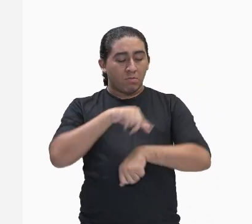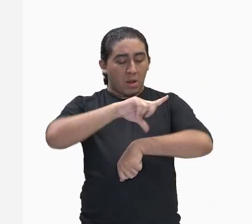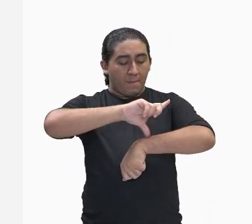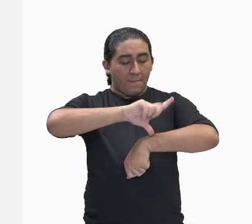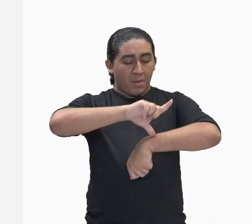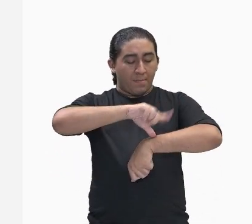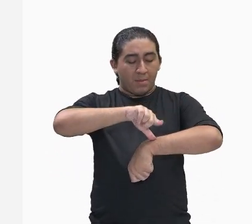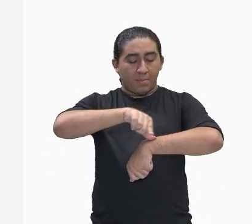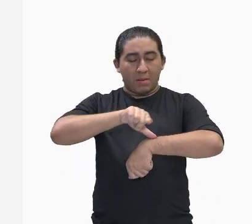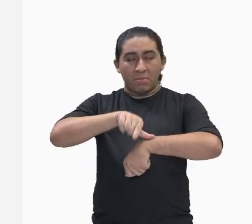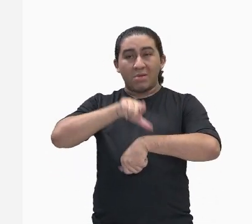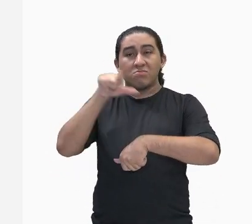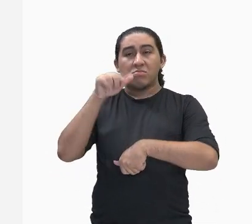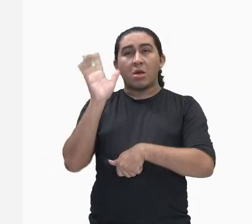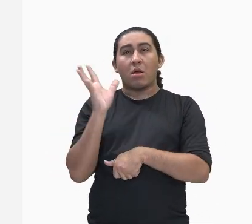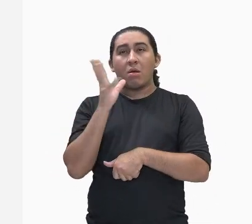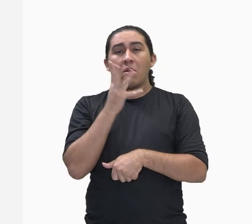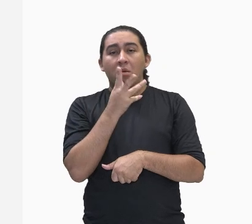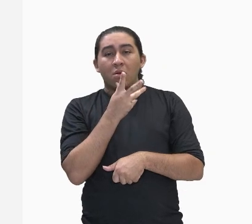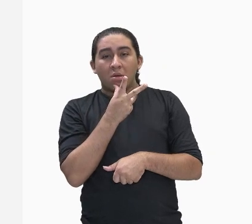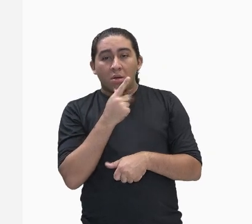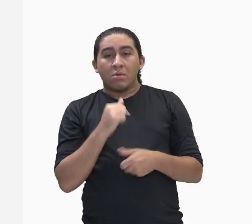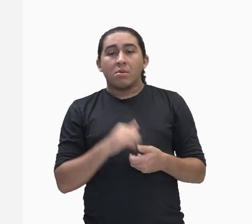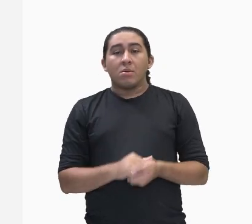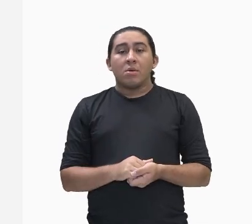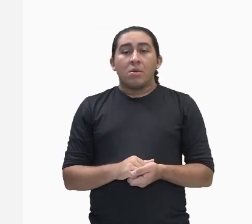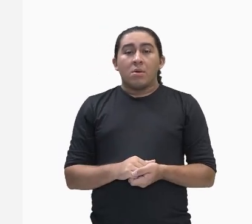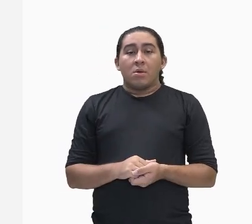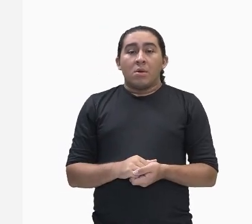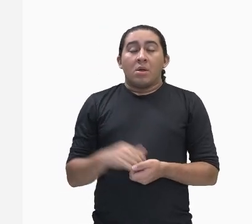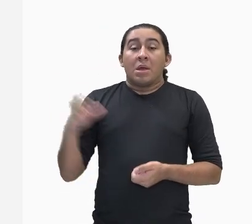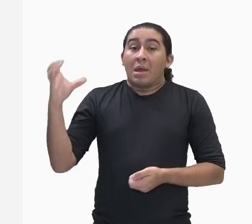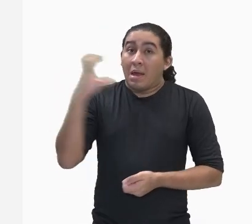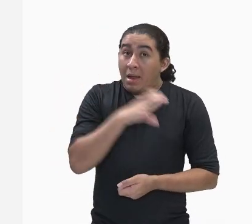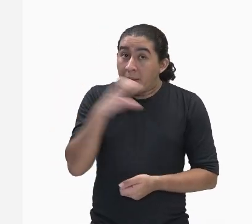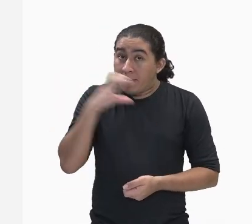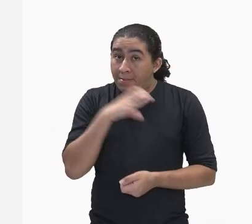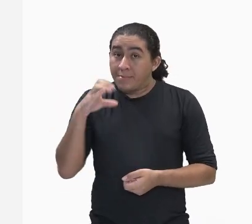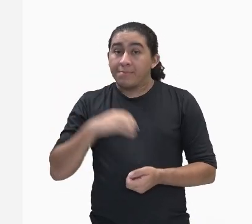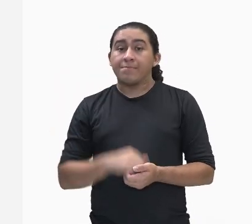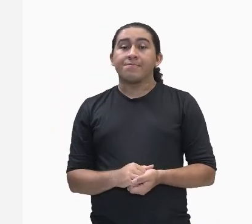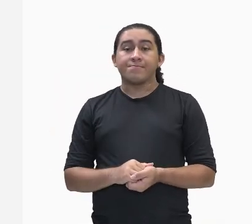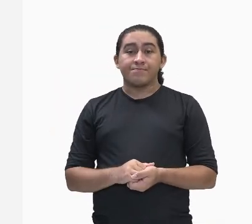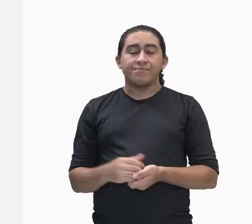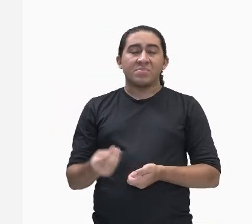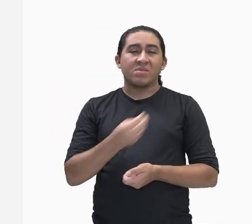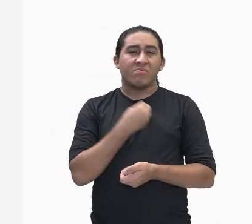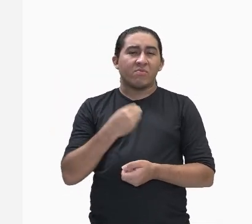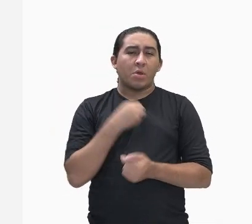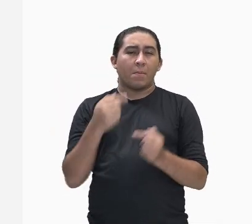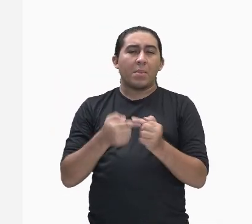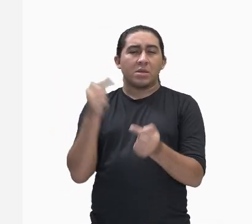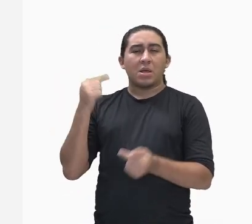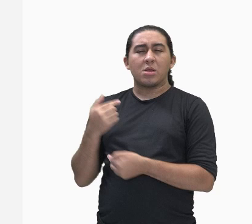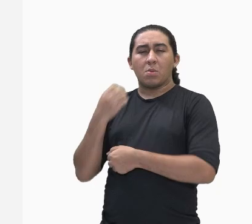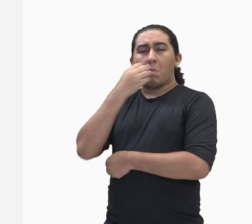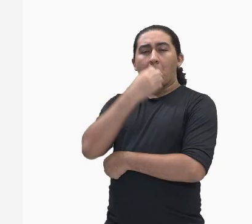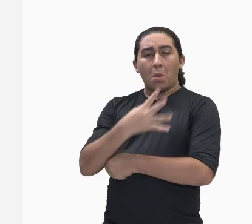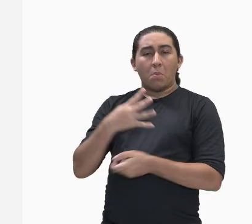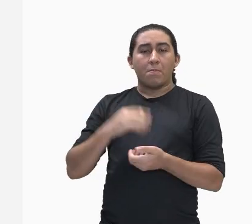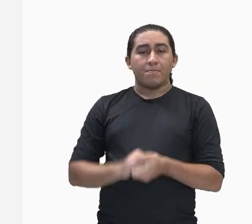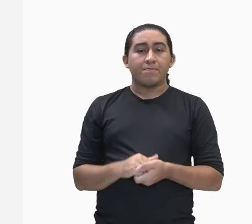passa. Aliás, como o tempo passa rápido, né? Vivi bons tempos.